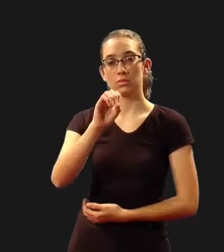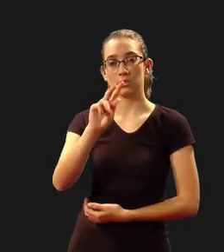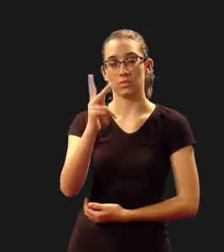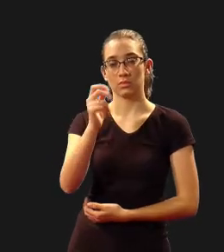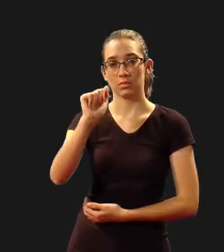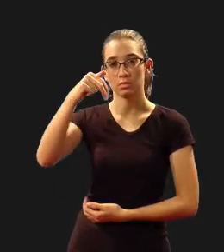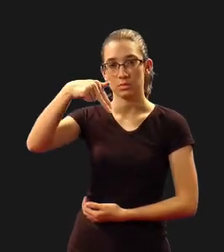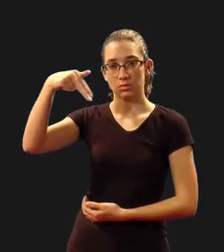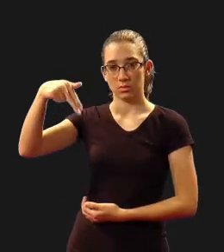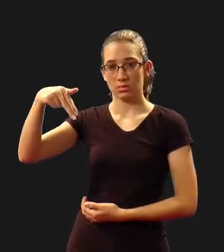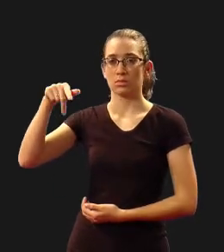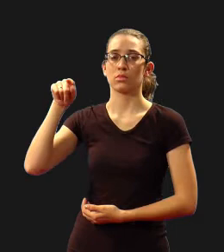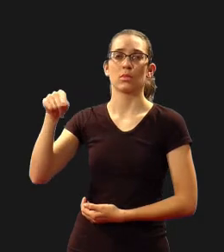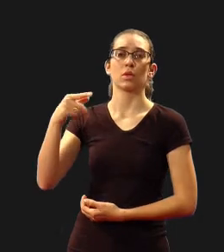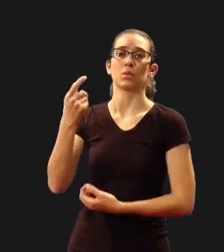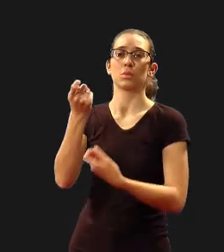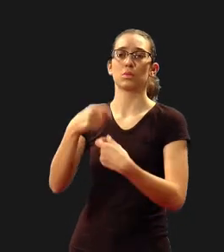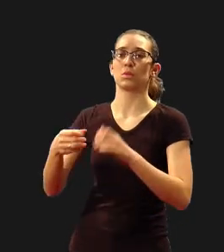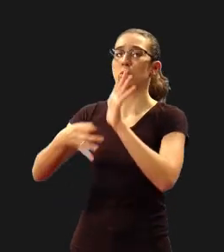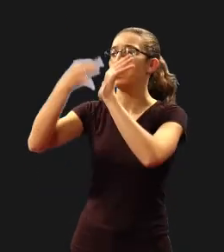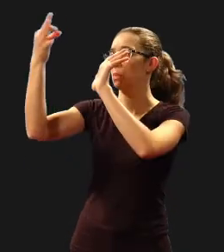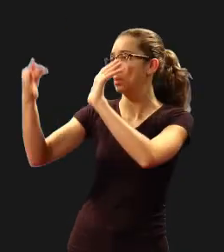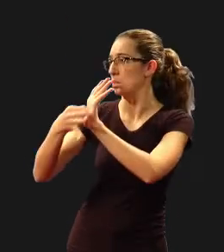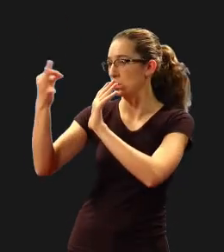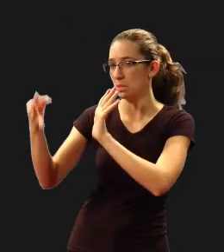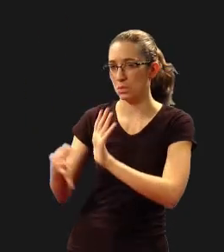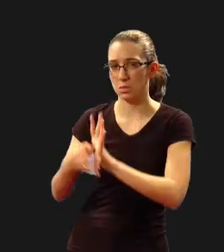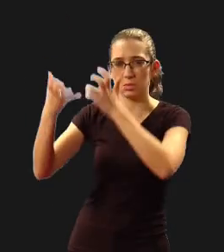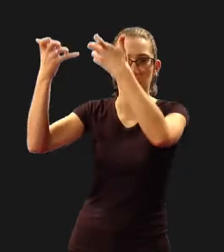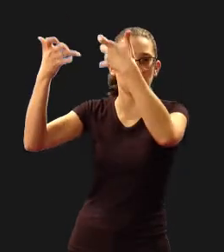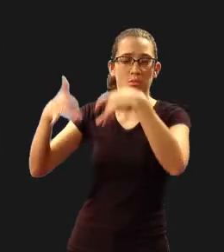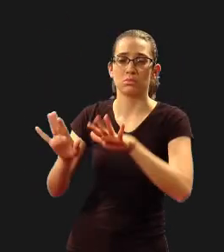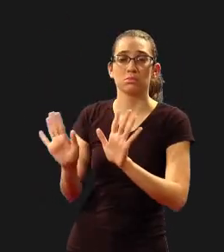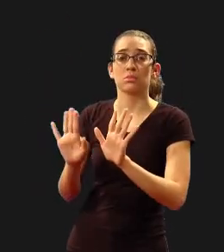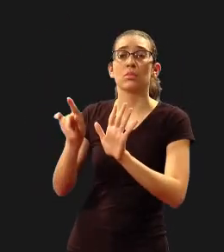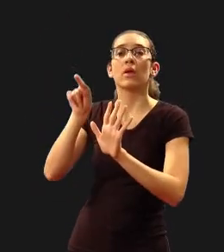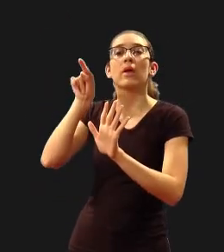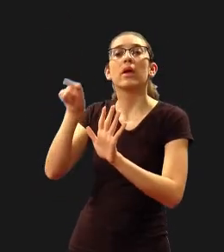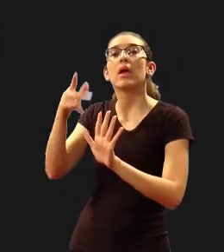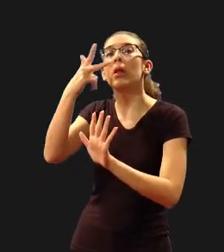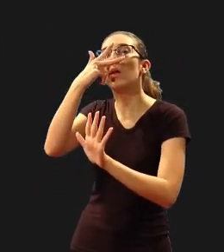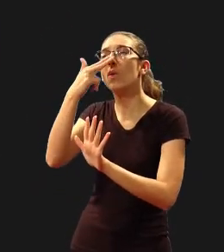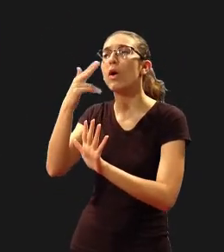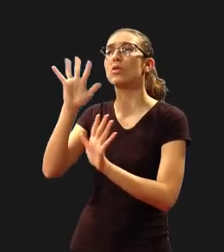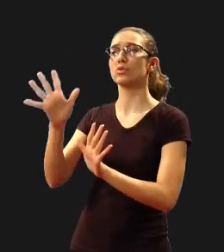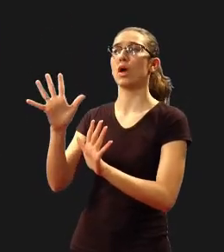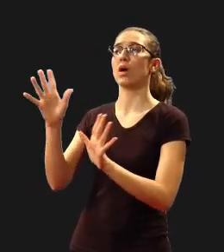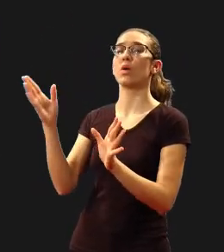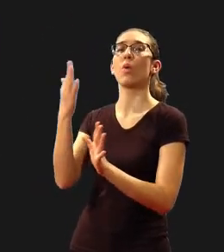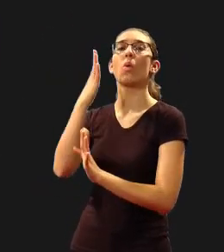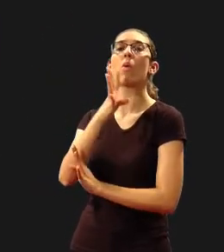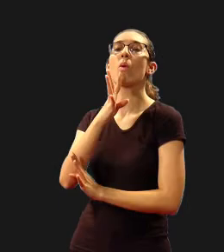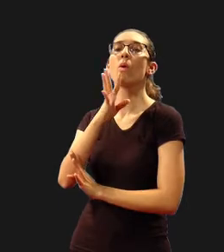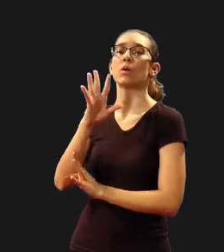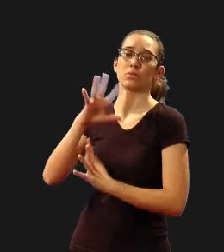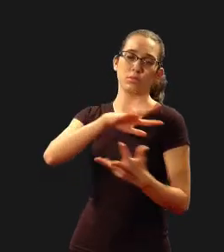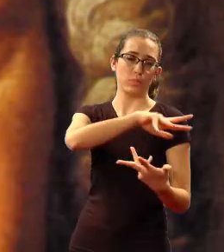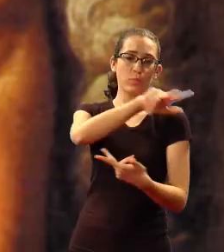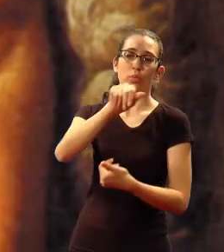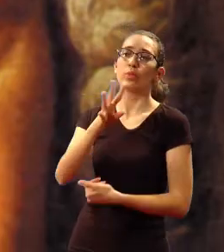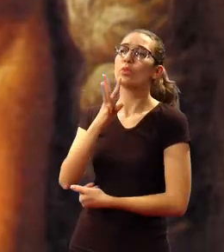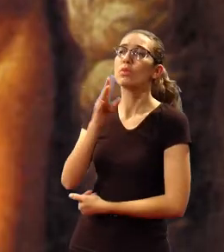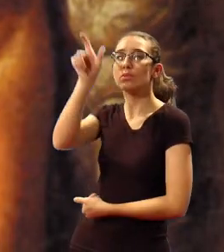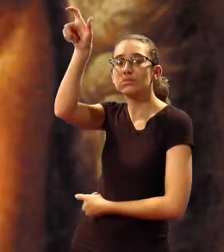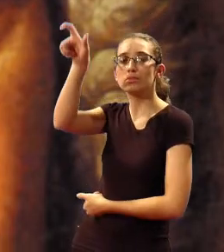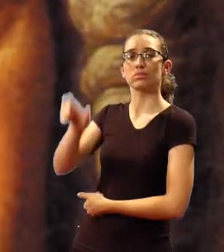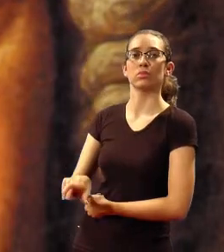Johann Sebastian Bach dispensa muitos comentários e explicações. Ele se fala por si só, ele é conhecido no